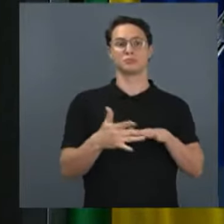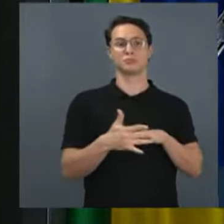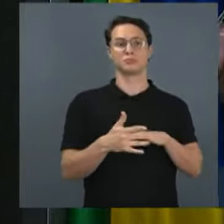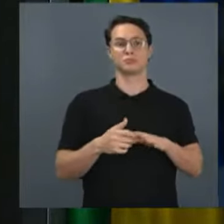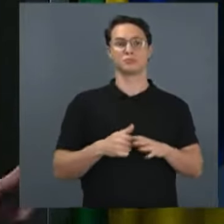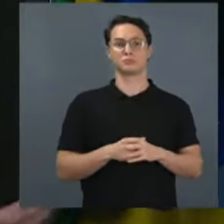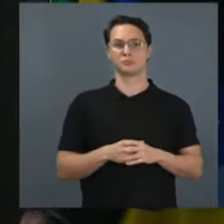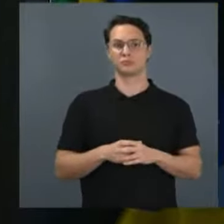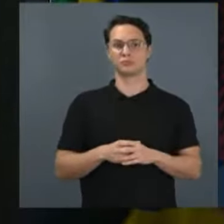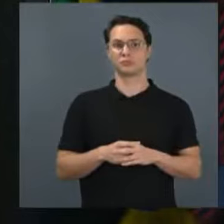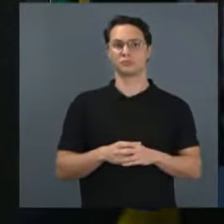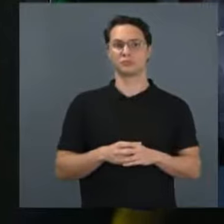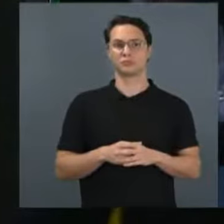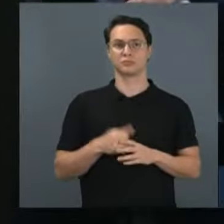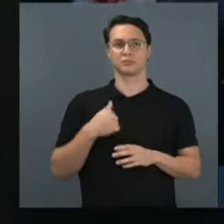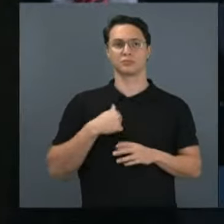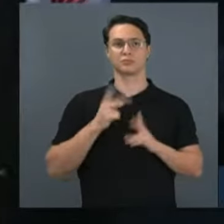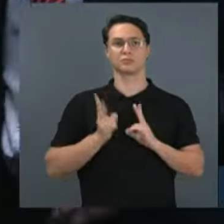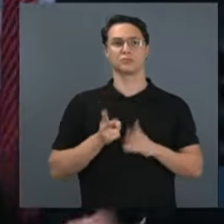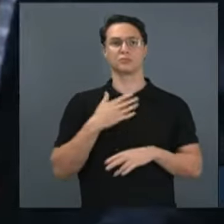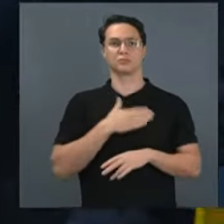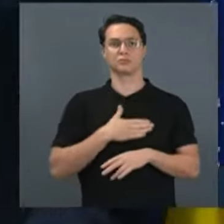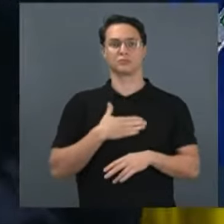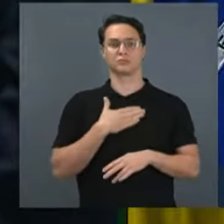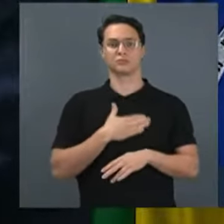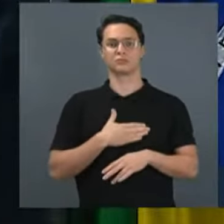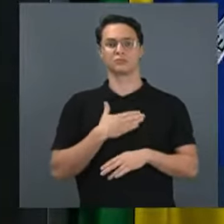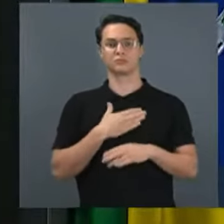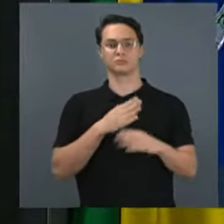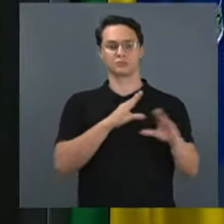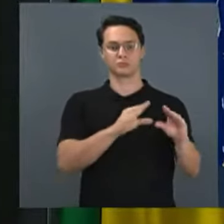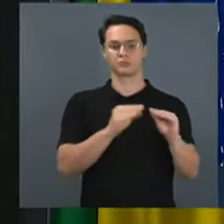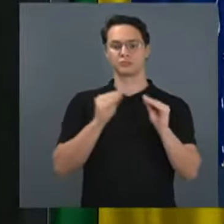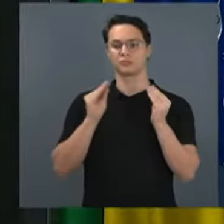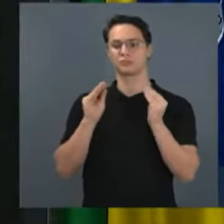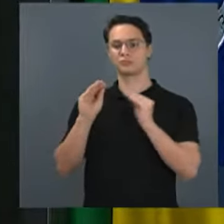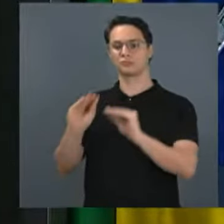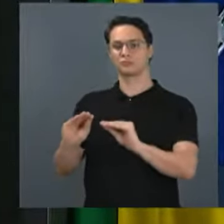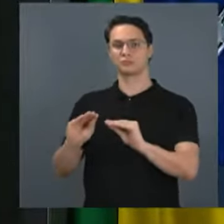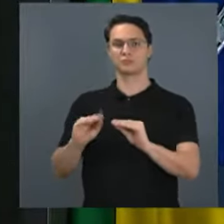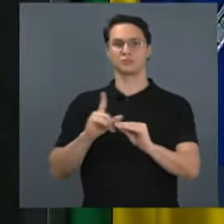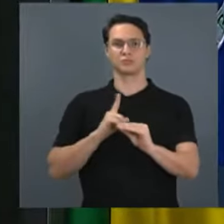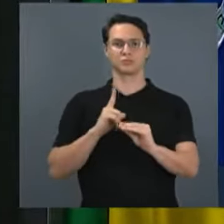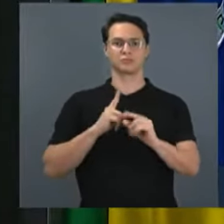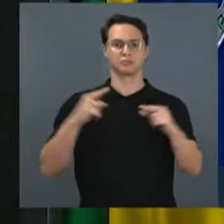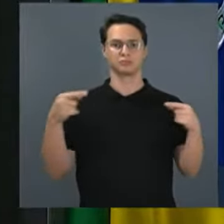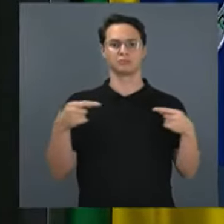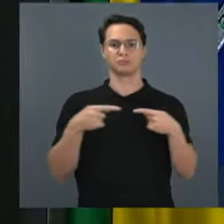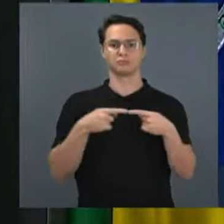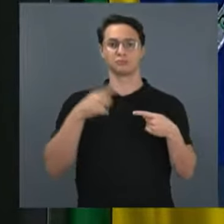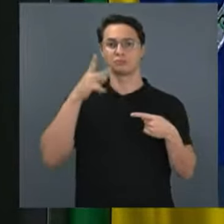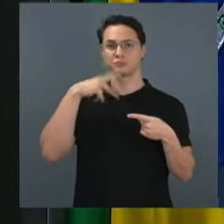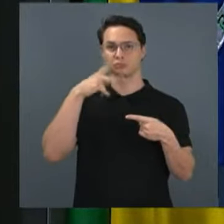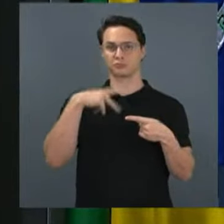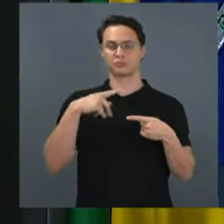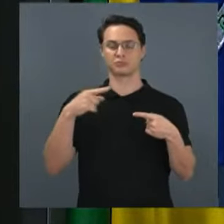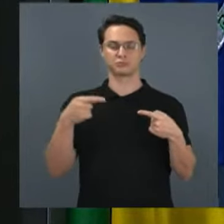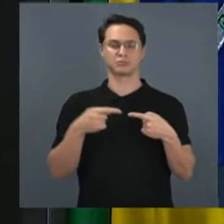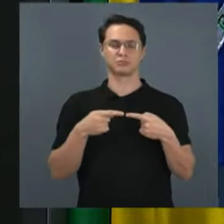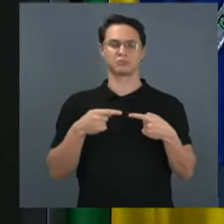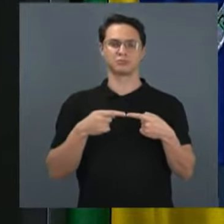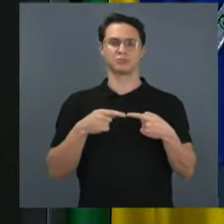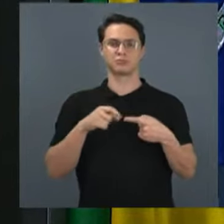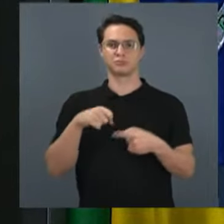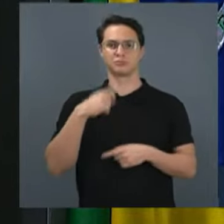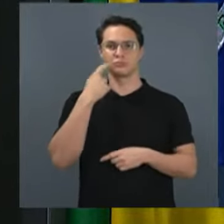e eu sempre gosto de multiplicar, né? Sempre gosto de retuitar o que o senhor coloca. Nós temos um alinhamento político, partidário,